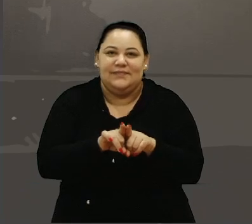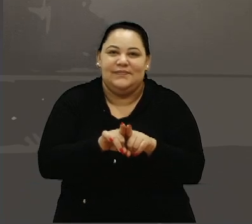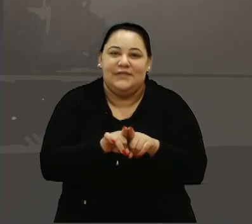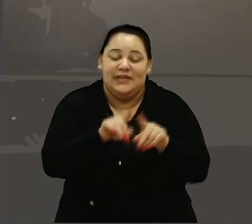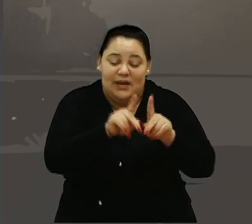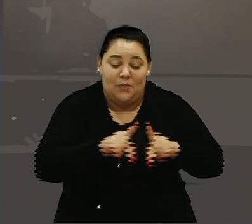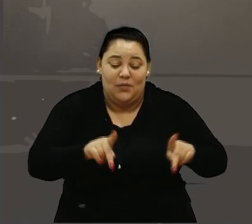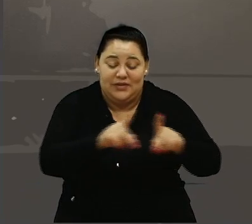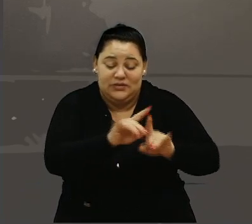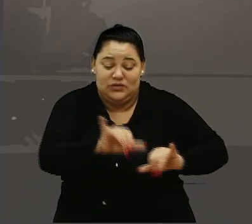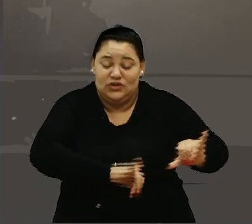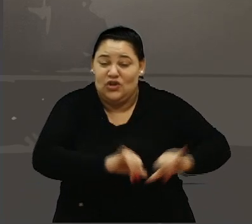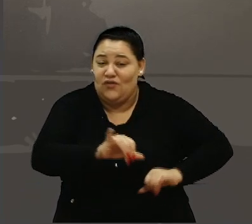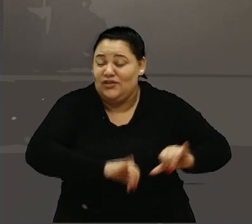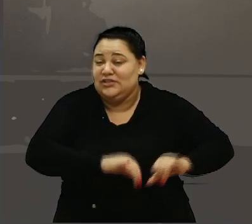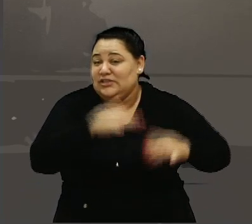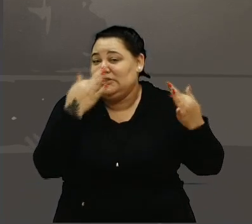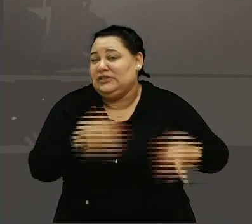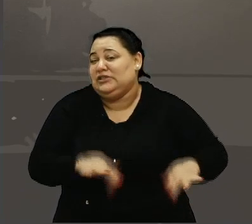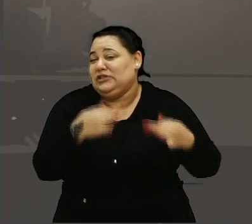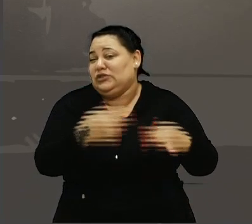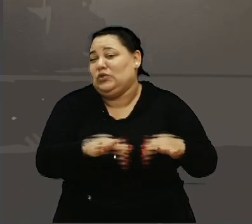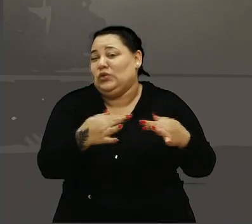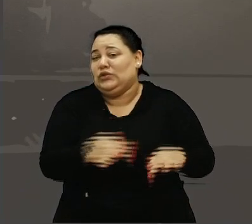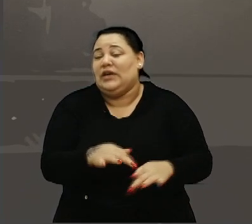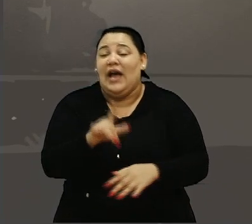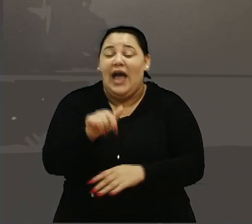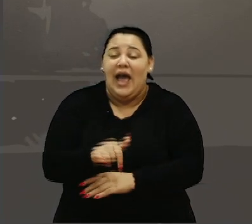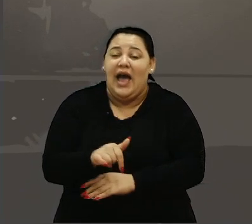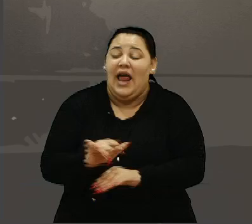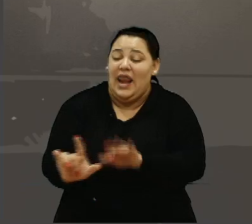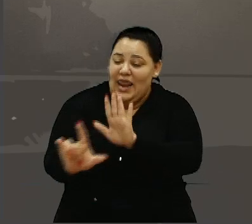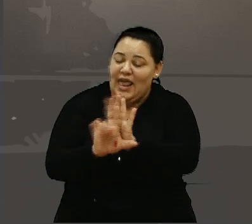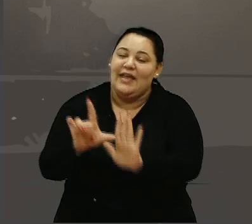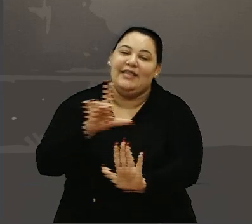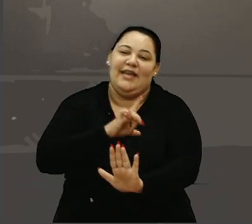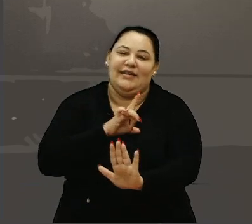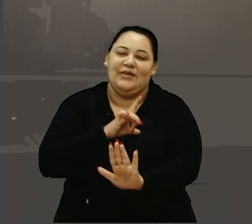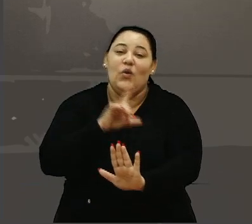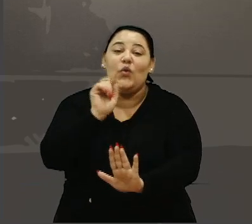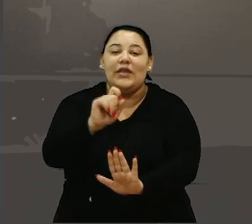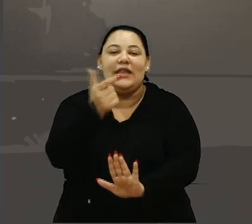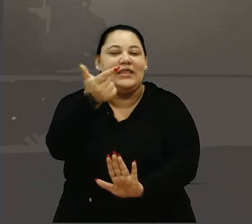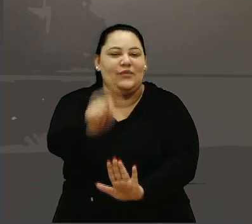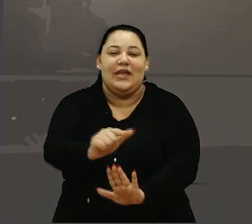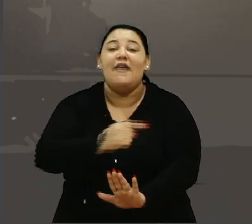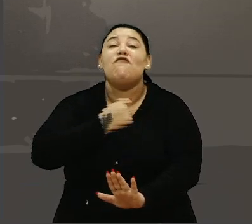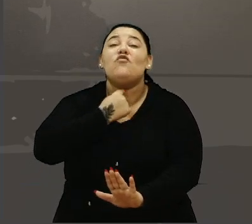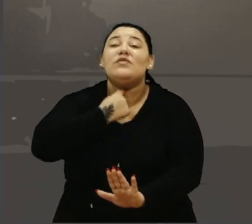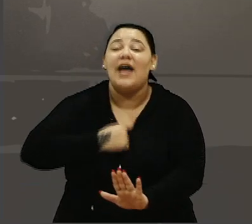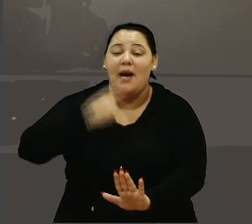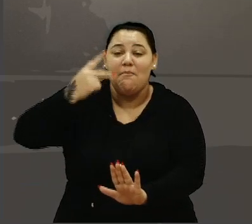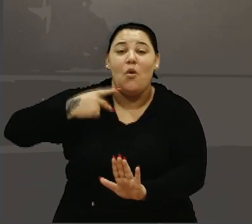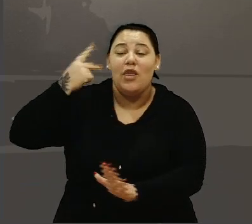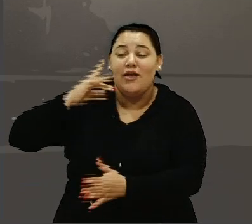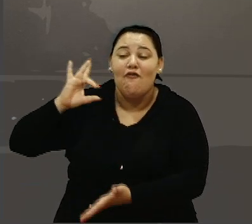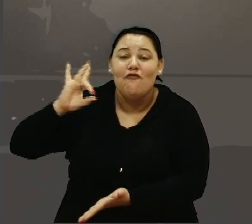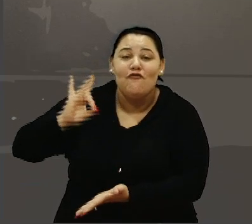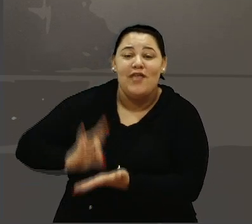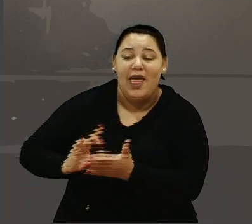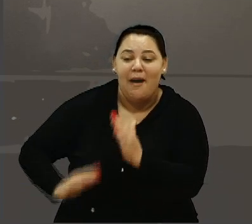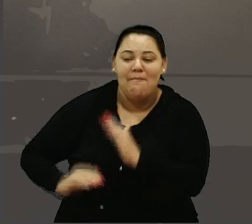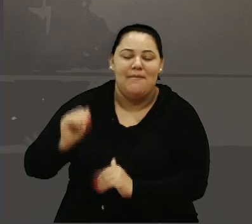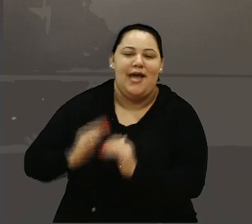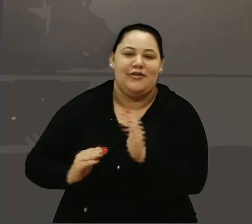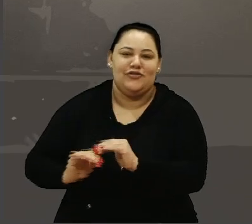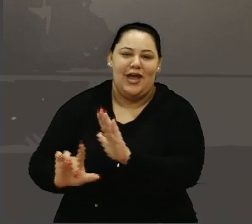população que sofre com dores crônicas. As leis a gente tem. O que a gente não tem é vontade política de pôr elas em prática. E